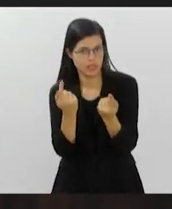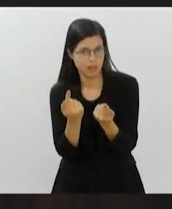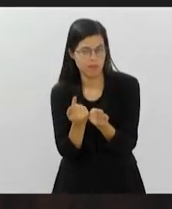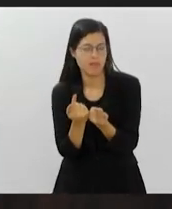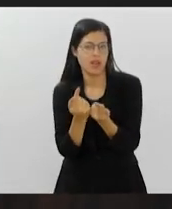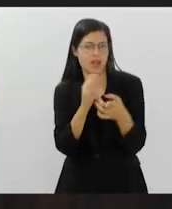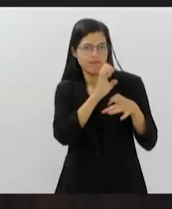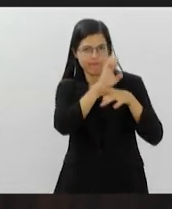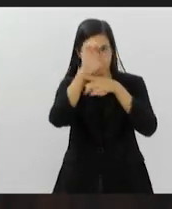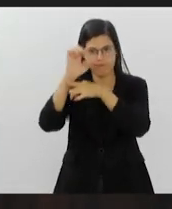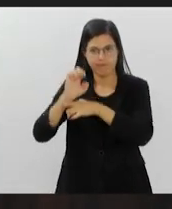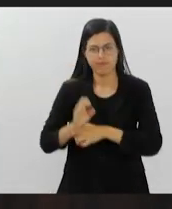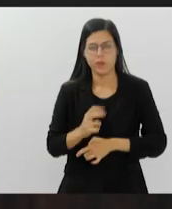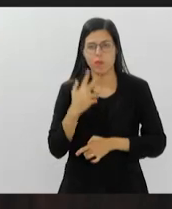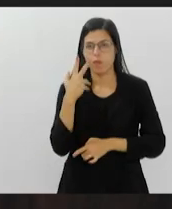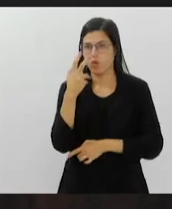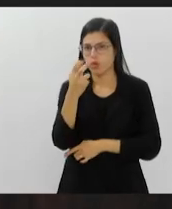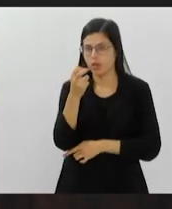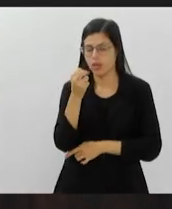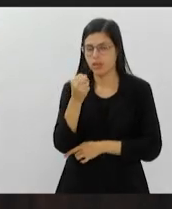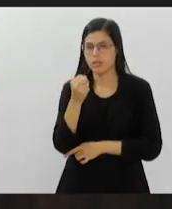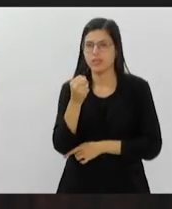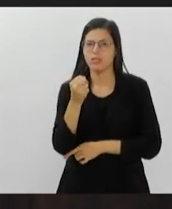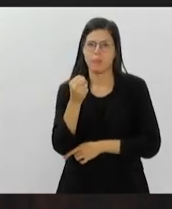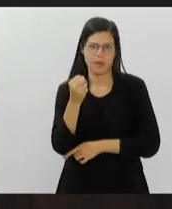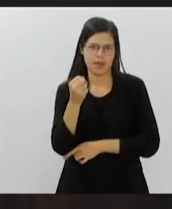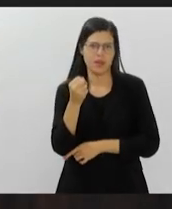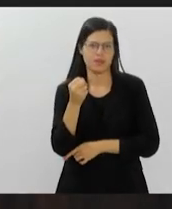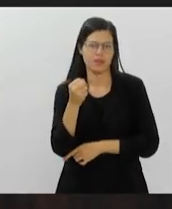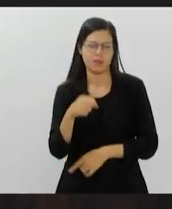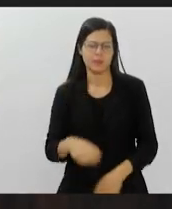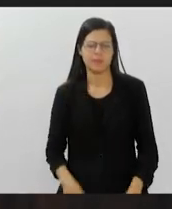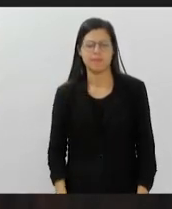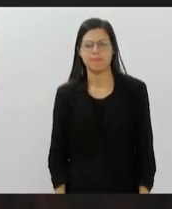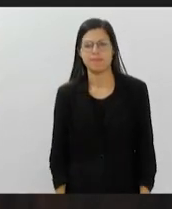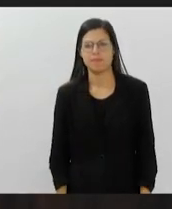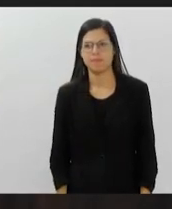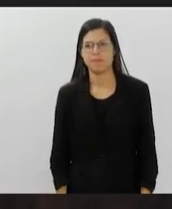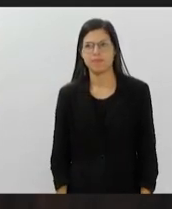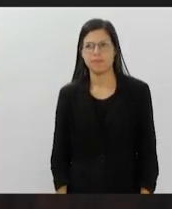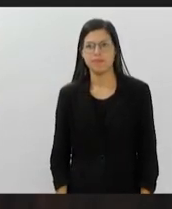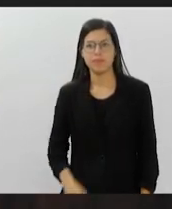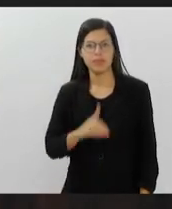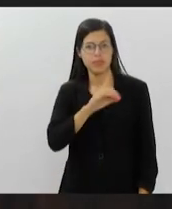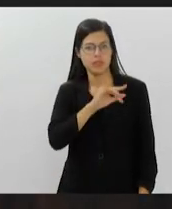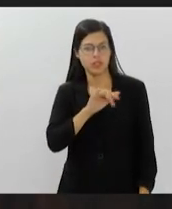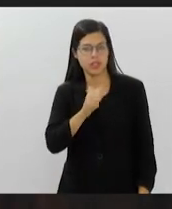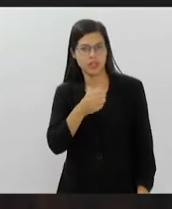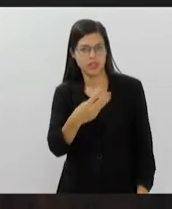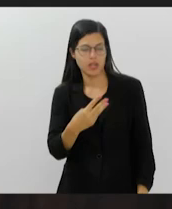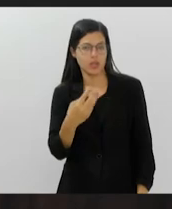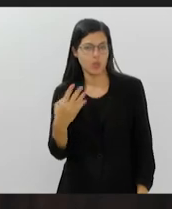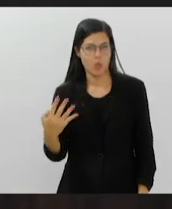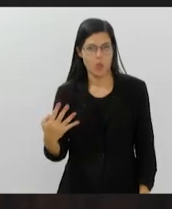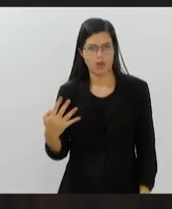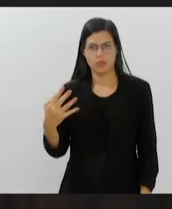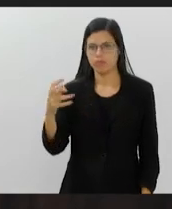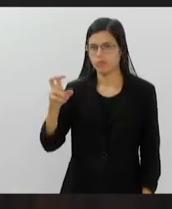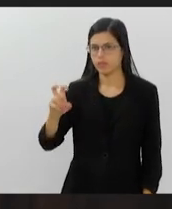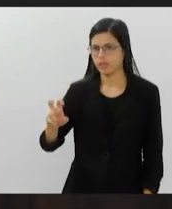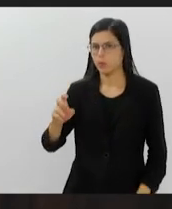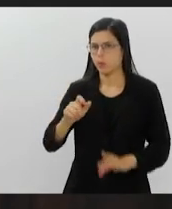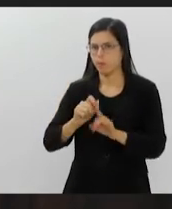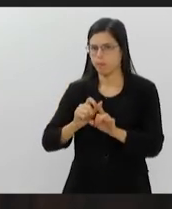com o fortalecimento das casas legislativas. Nos dias 3, 4 e 5